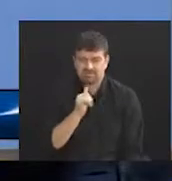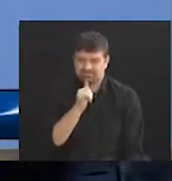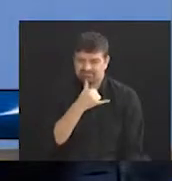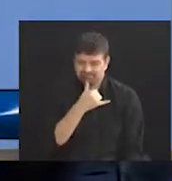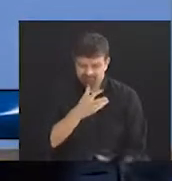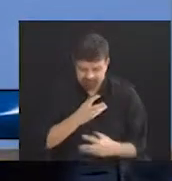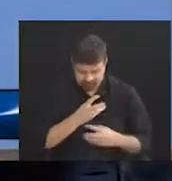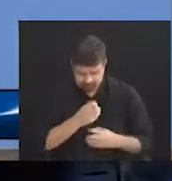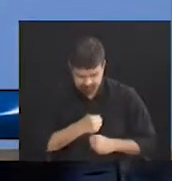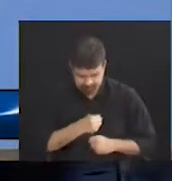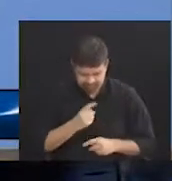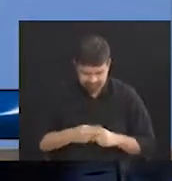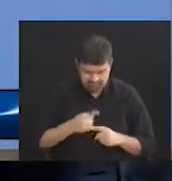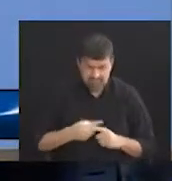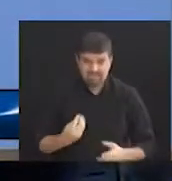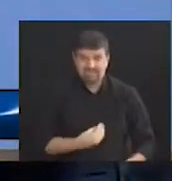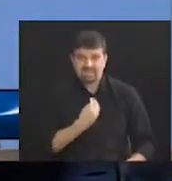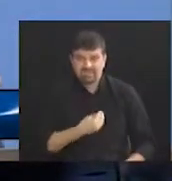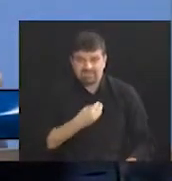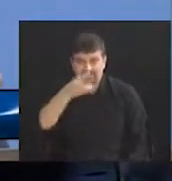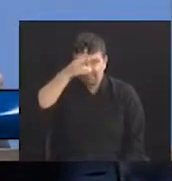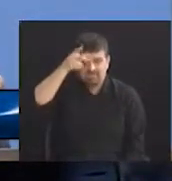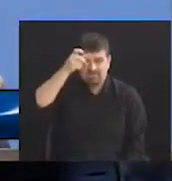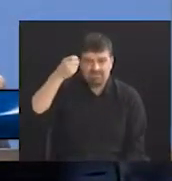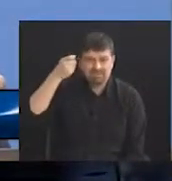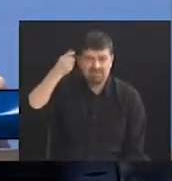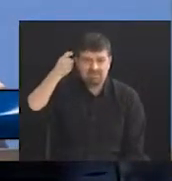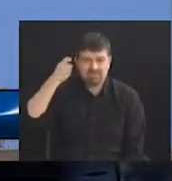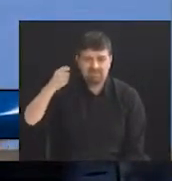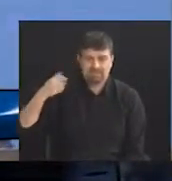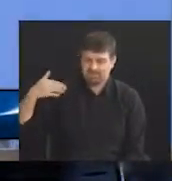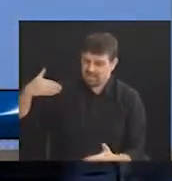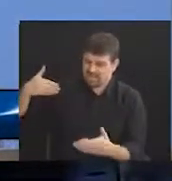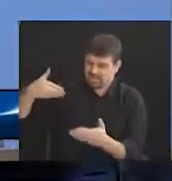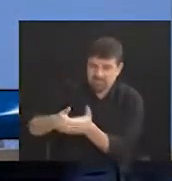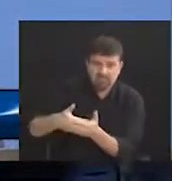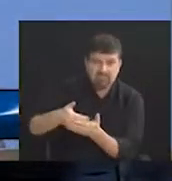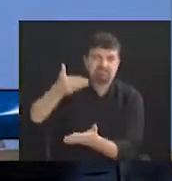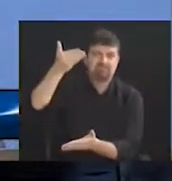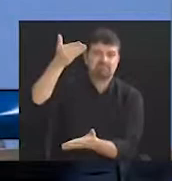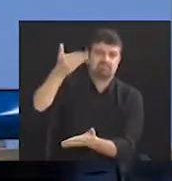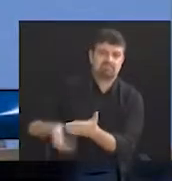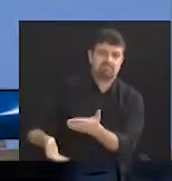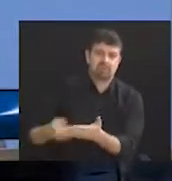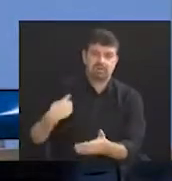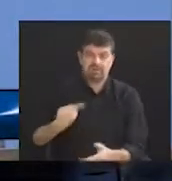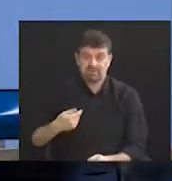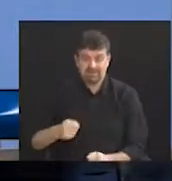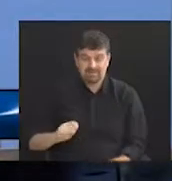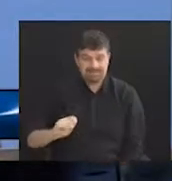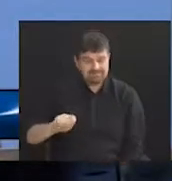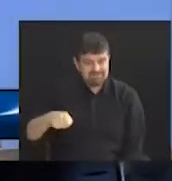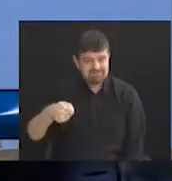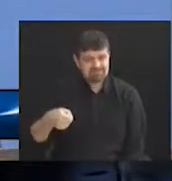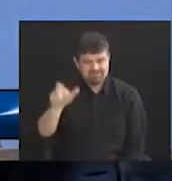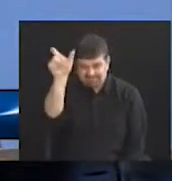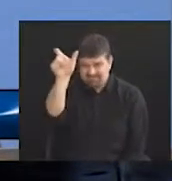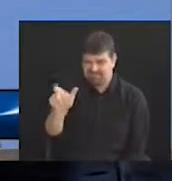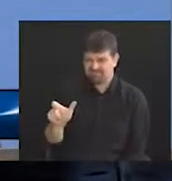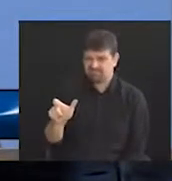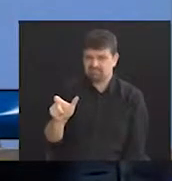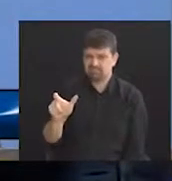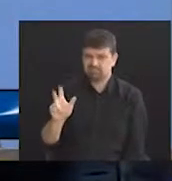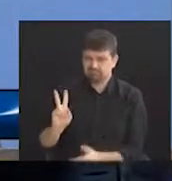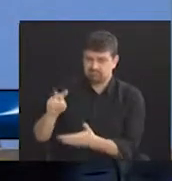trajetória política que certamente poderia ficar marcada não